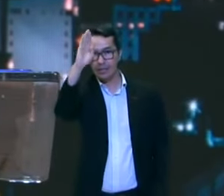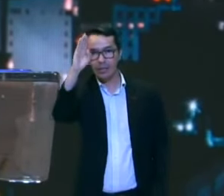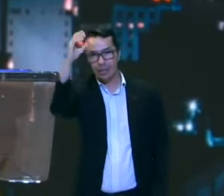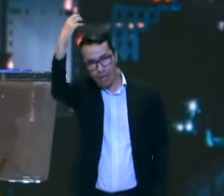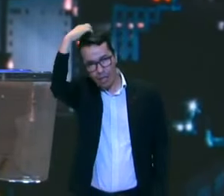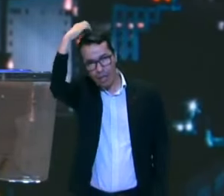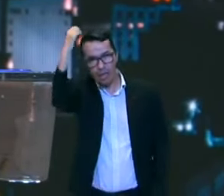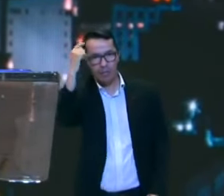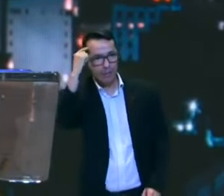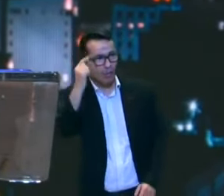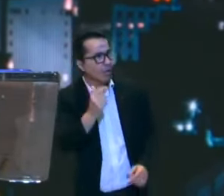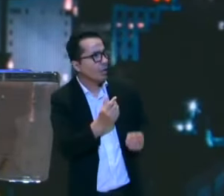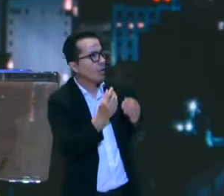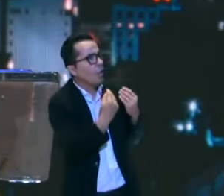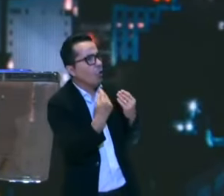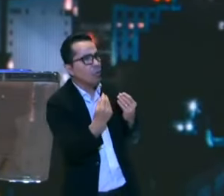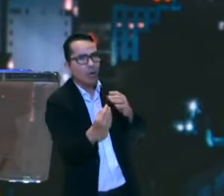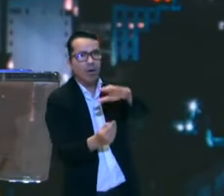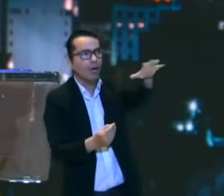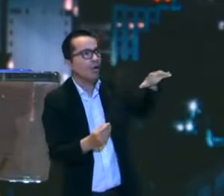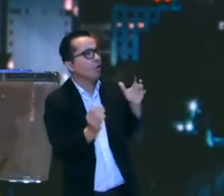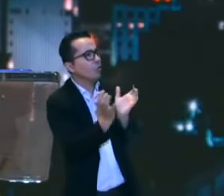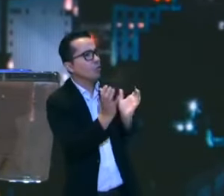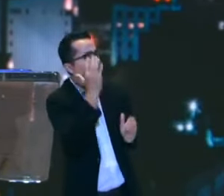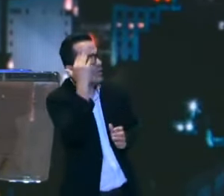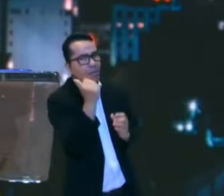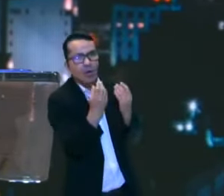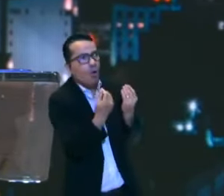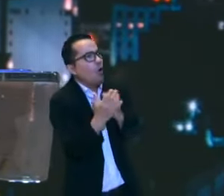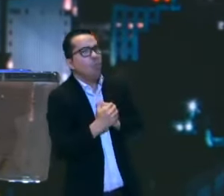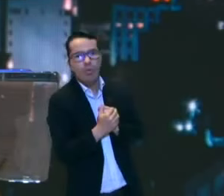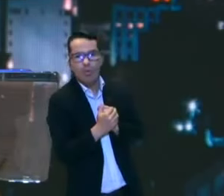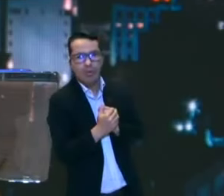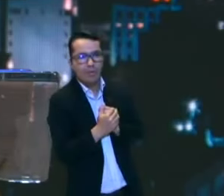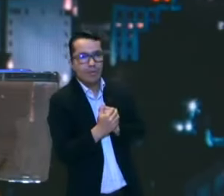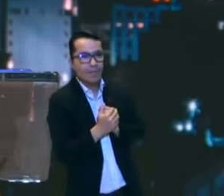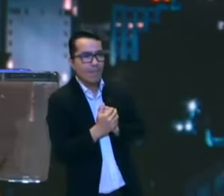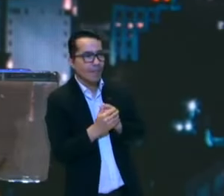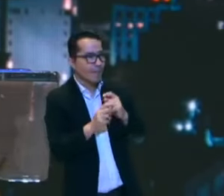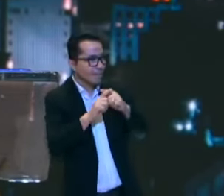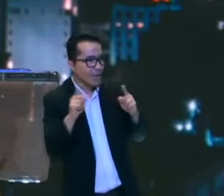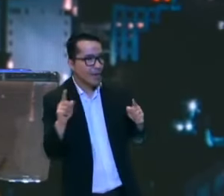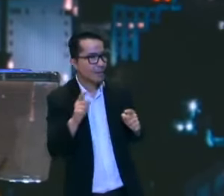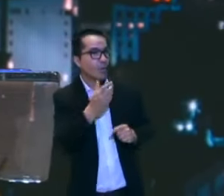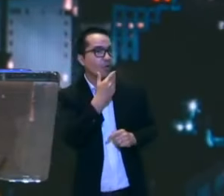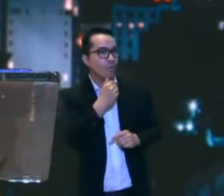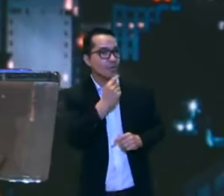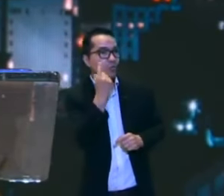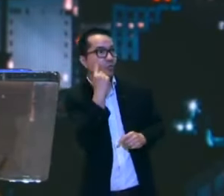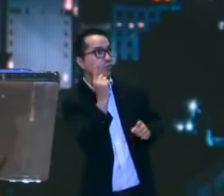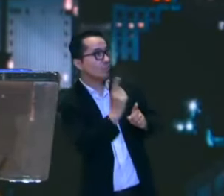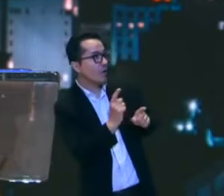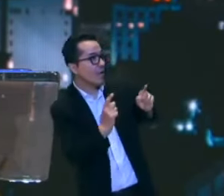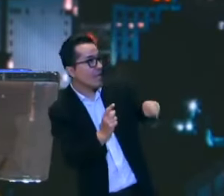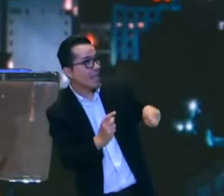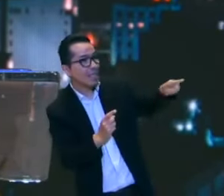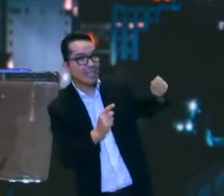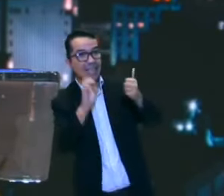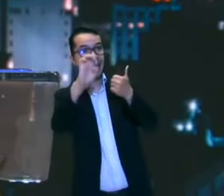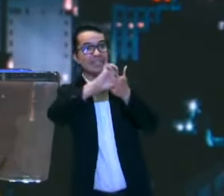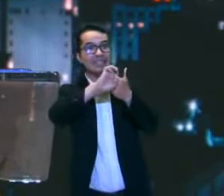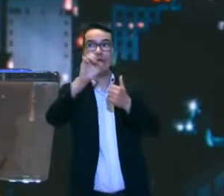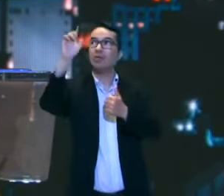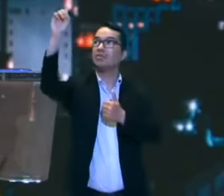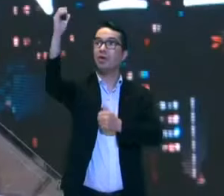o que se passa no quarto, nas recâmaras do rei. Em nome de Jesus,